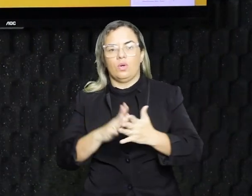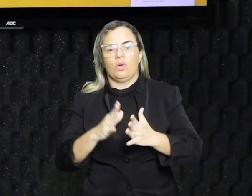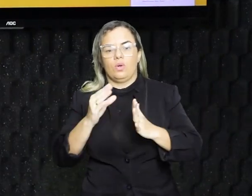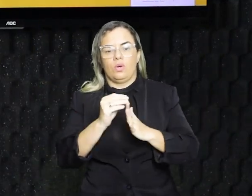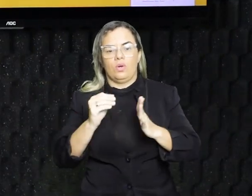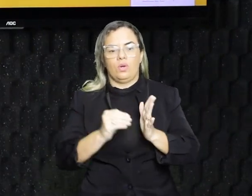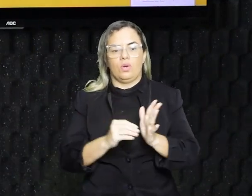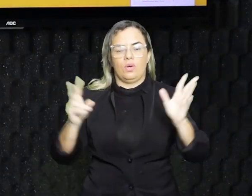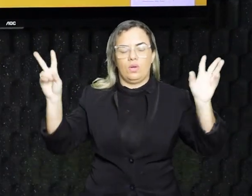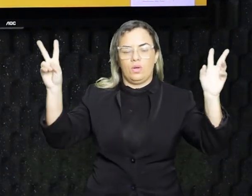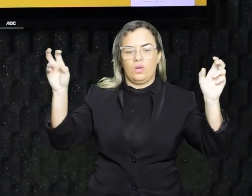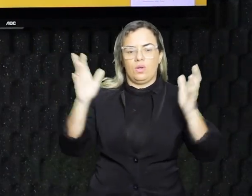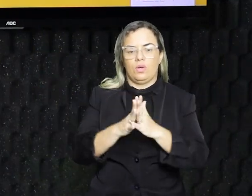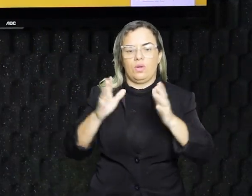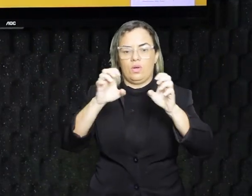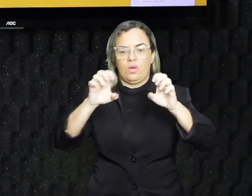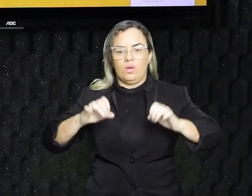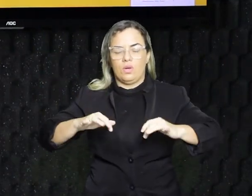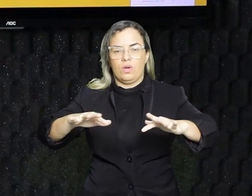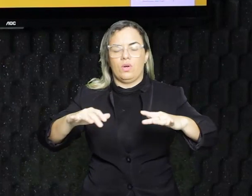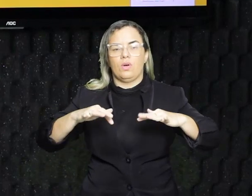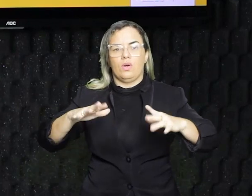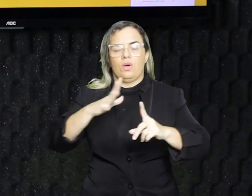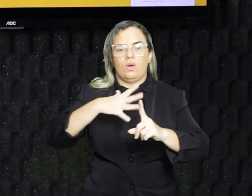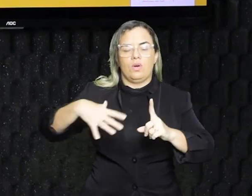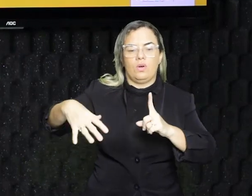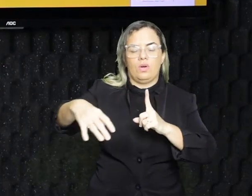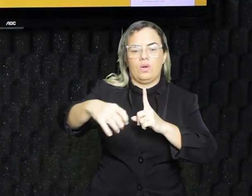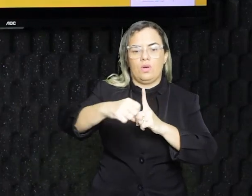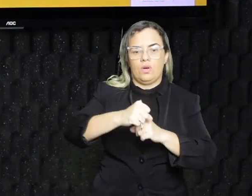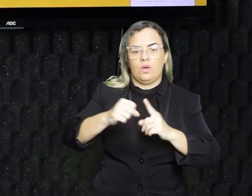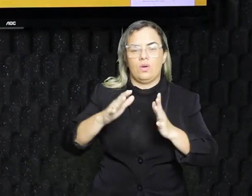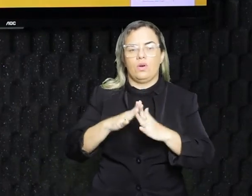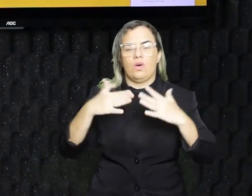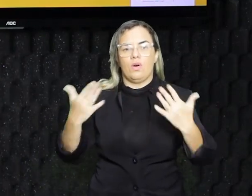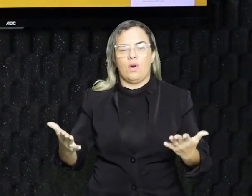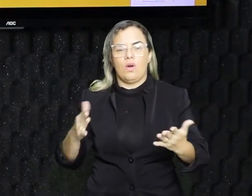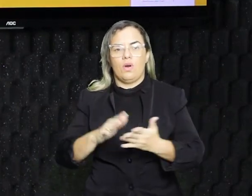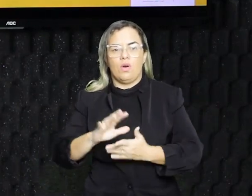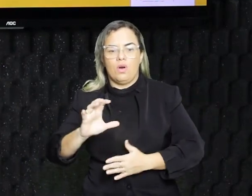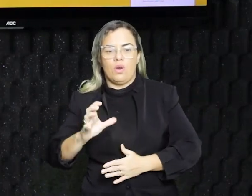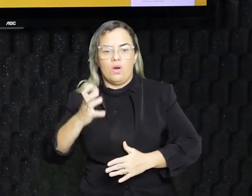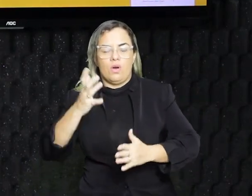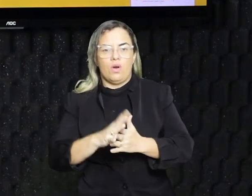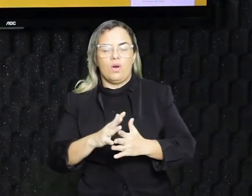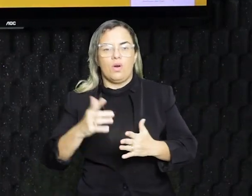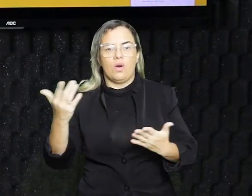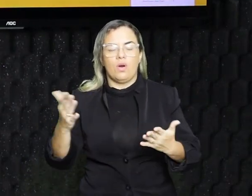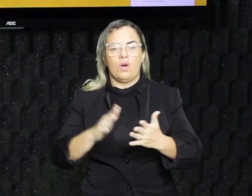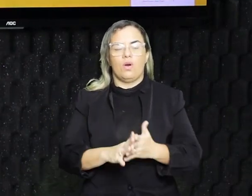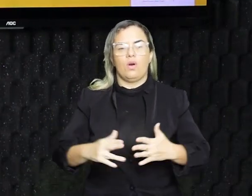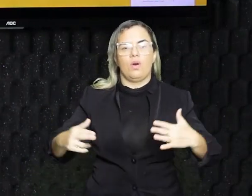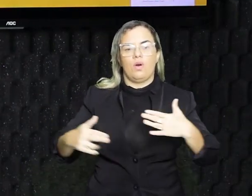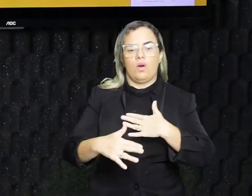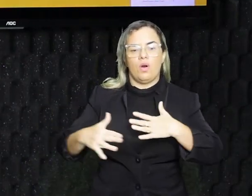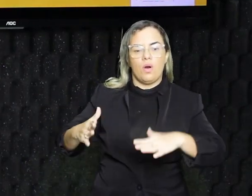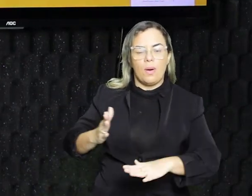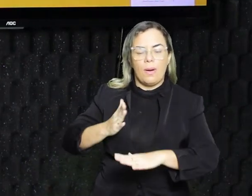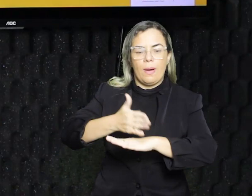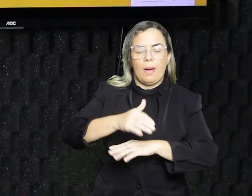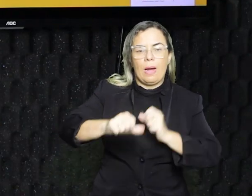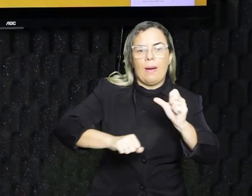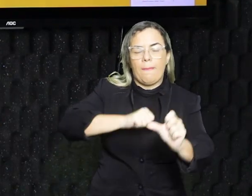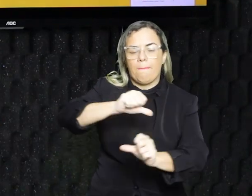das populações é o fenômeno da urbanização, galera. O texto ele vai me falar sobre intervenções urbanas,